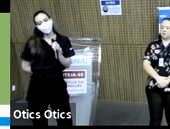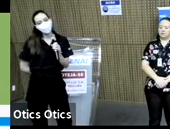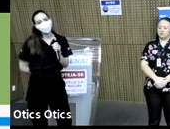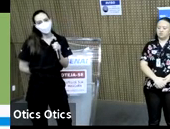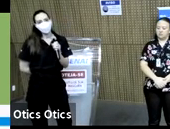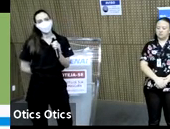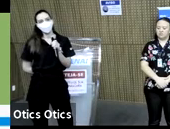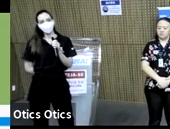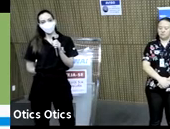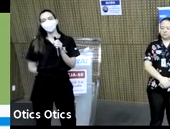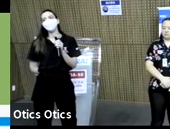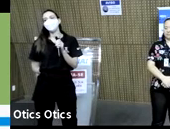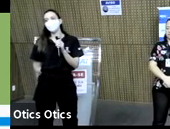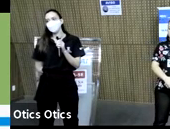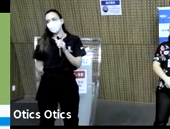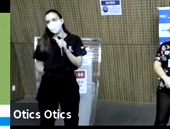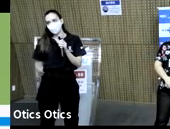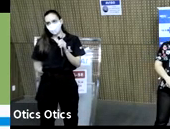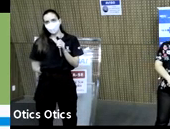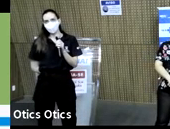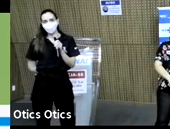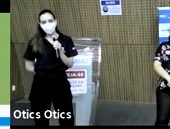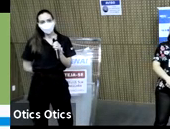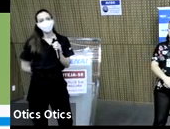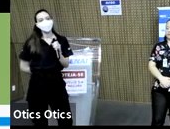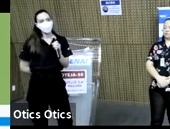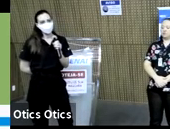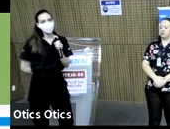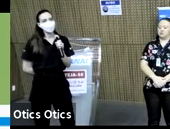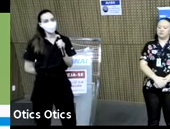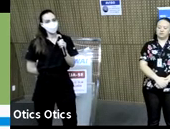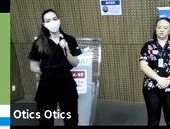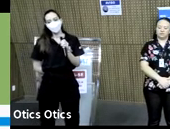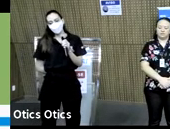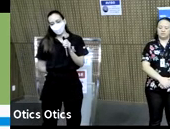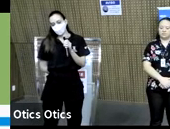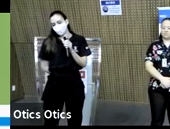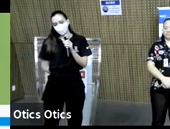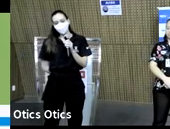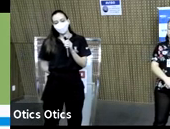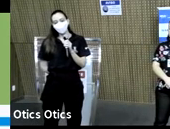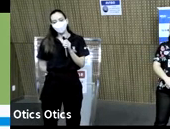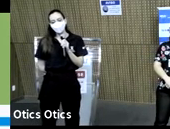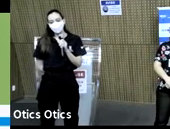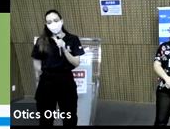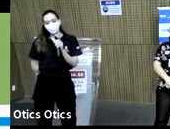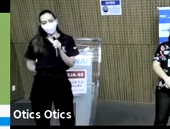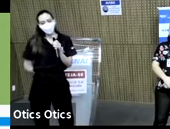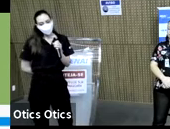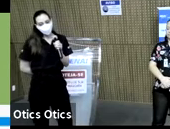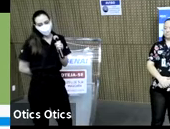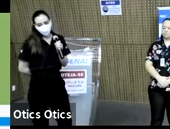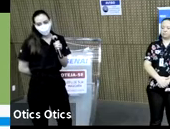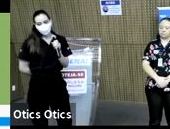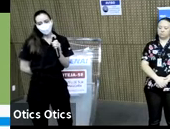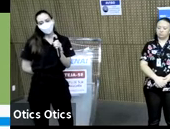da enfermagem, que faz o acompanhamento, verificação de carteirinha, peso, preventivo, e o